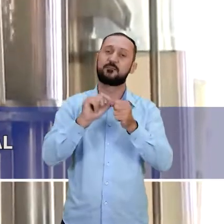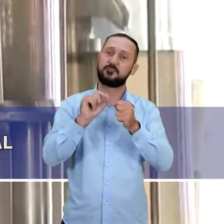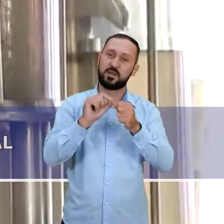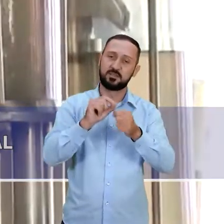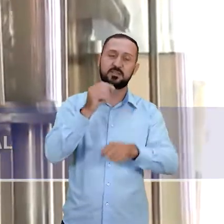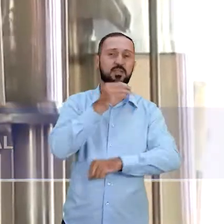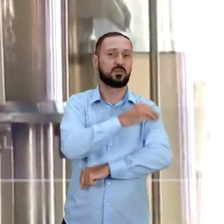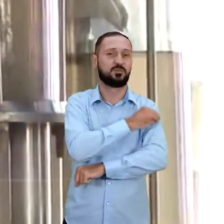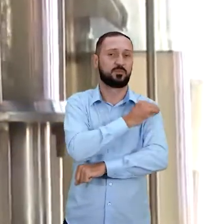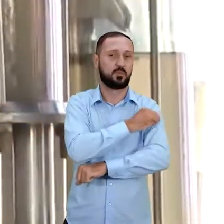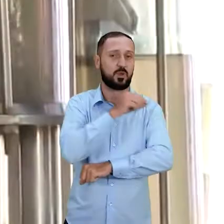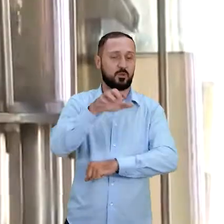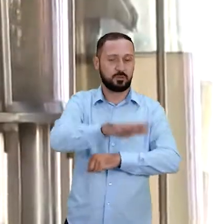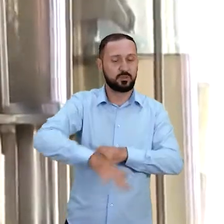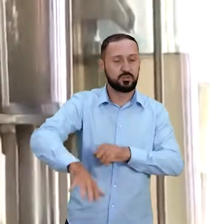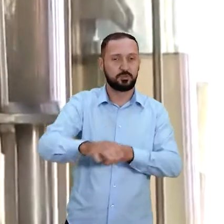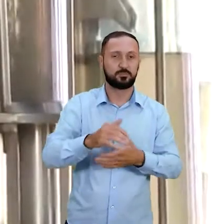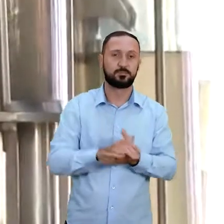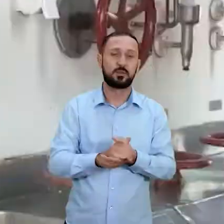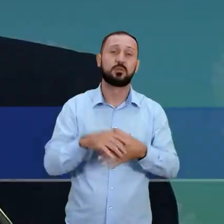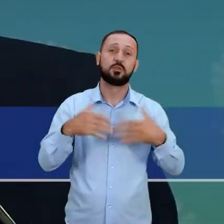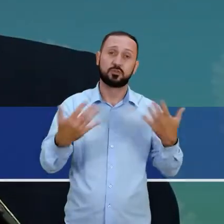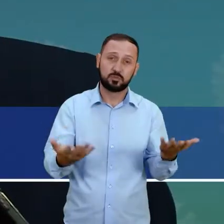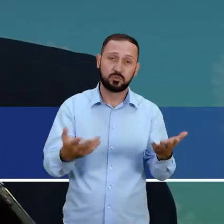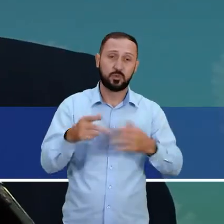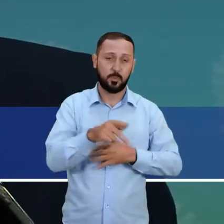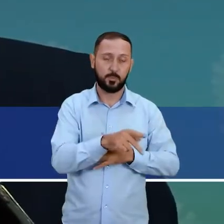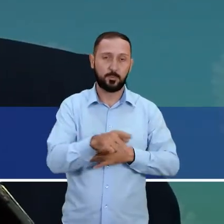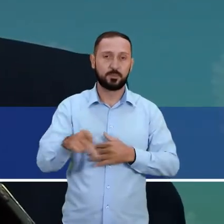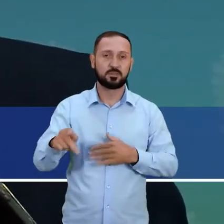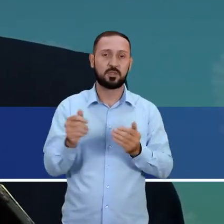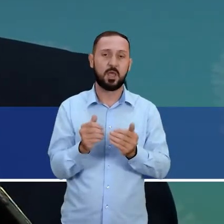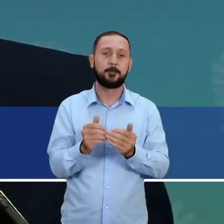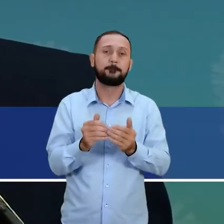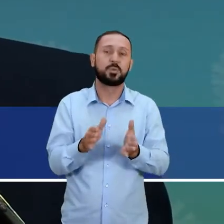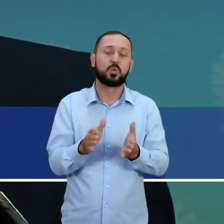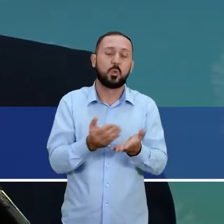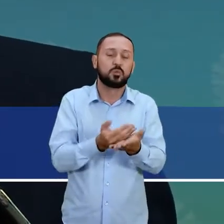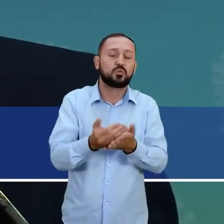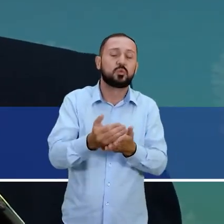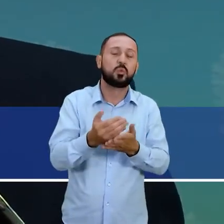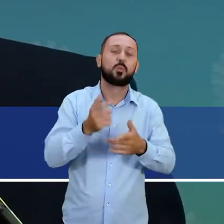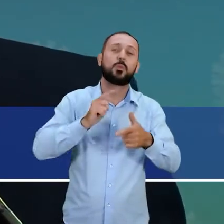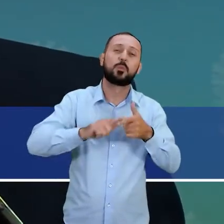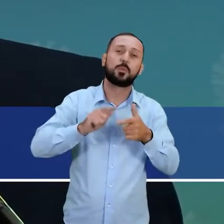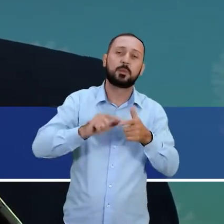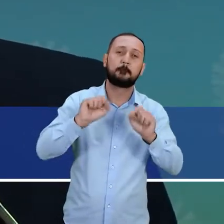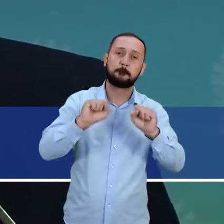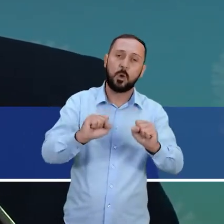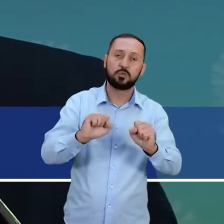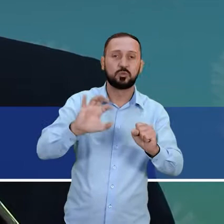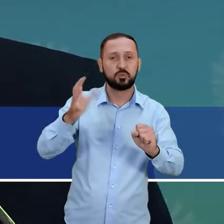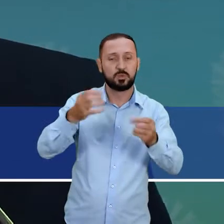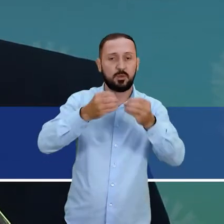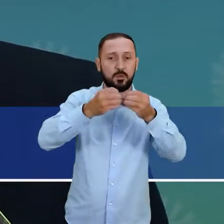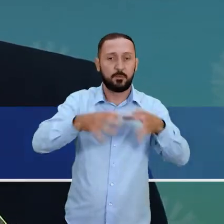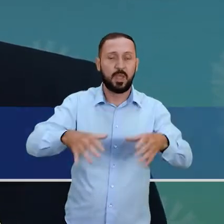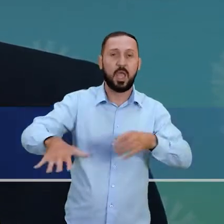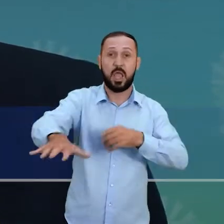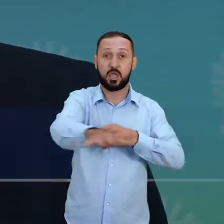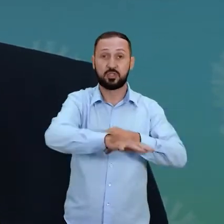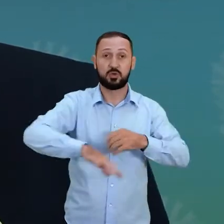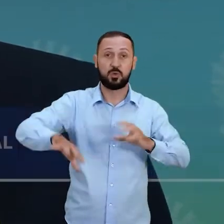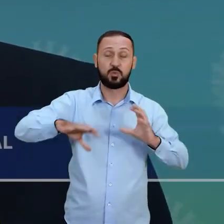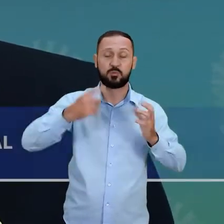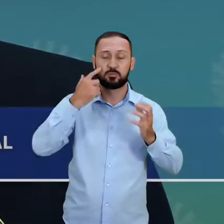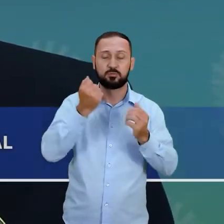destinada à produção do etanol no Pantanal. Então, já que o presidente abriu essa questão, que pode trazer prejuízos